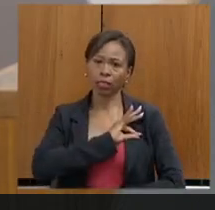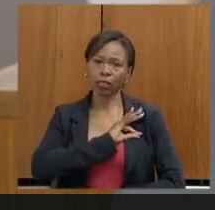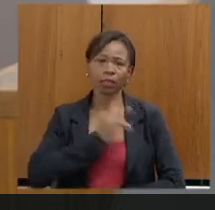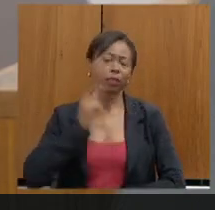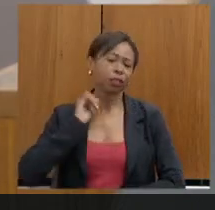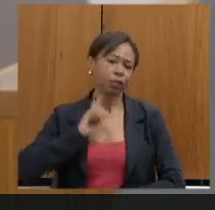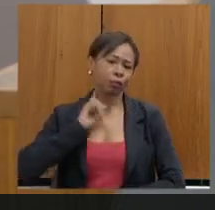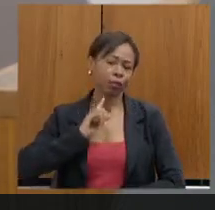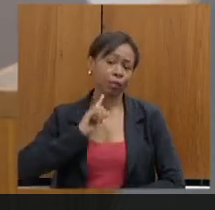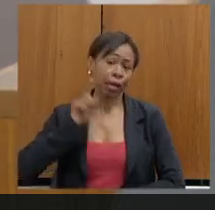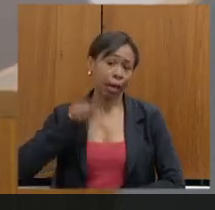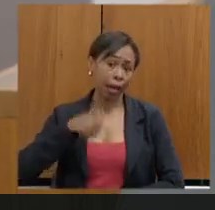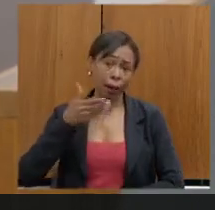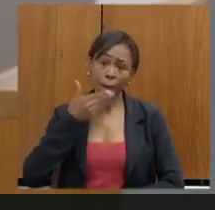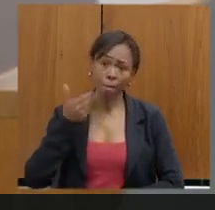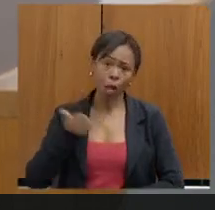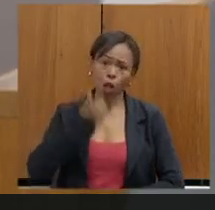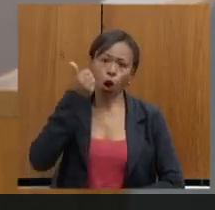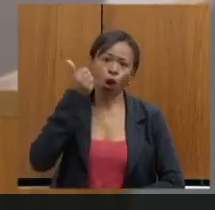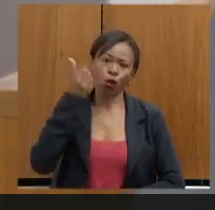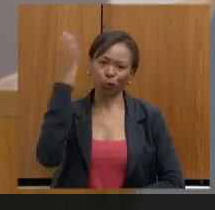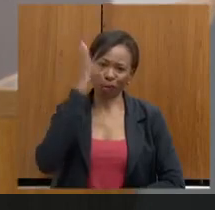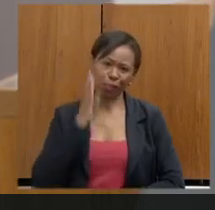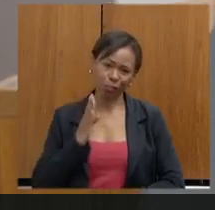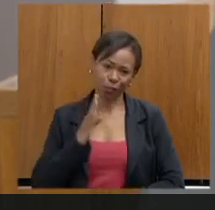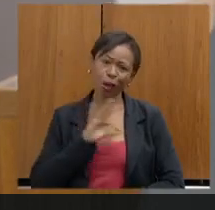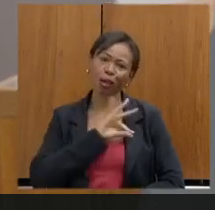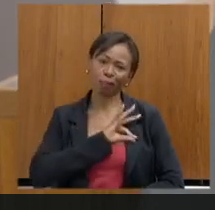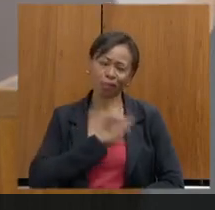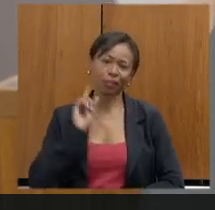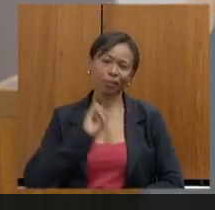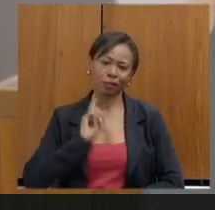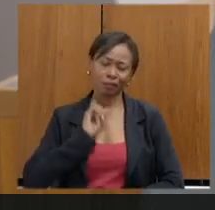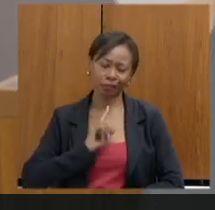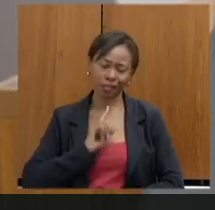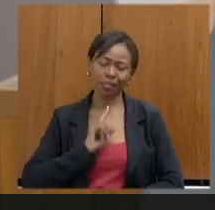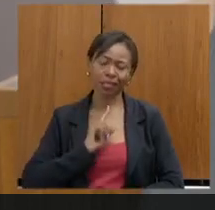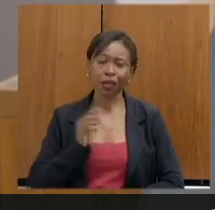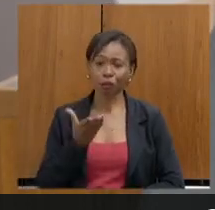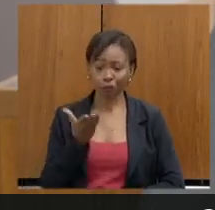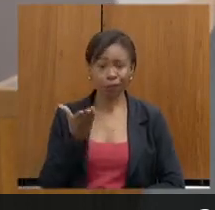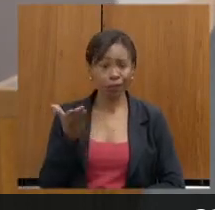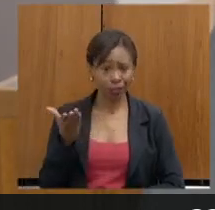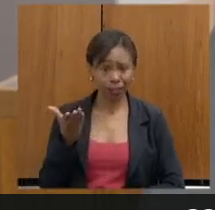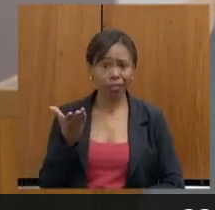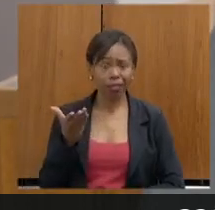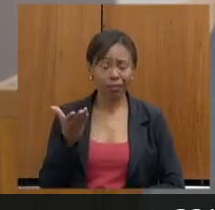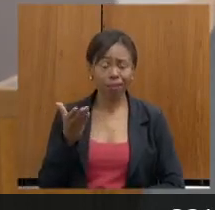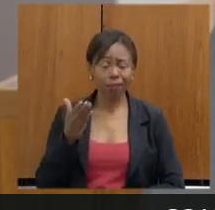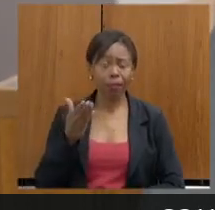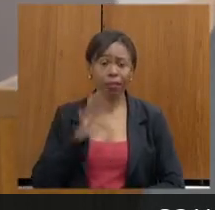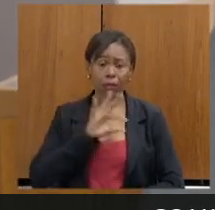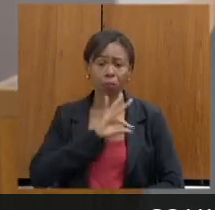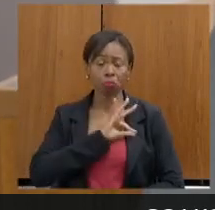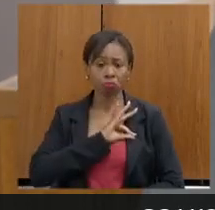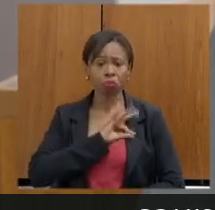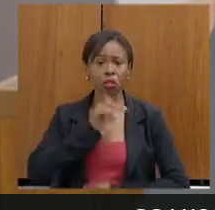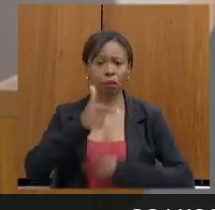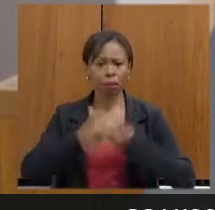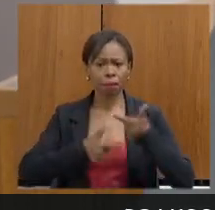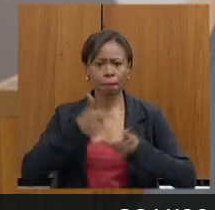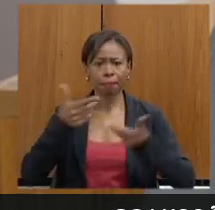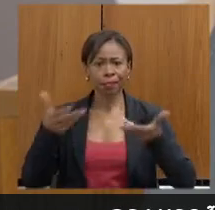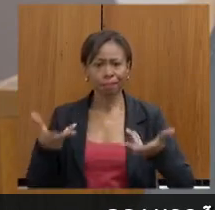melhor polícia militar do Brasil é Todos nós sabemos disso vocês é realizam um trabalho de excelência